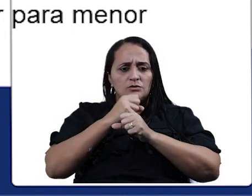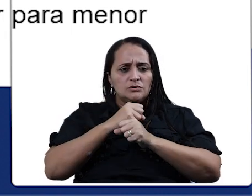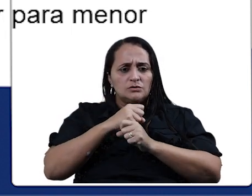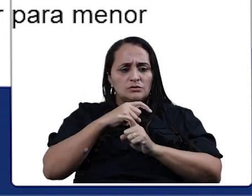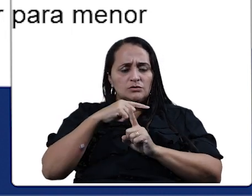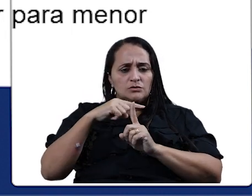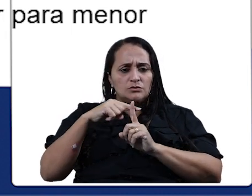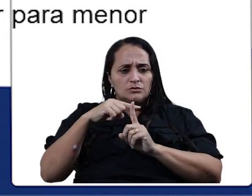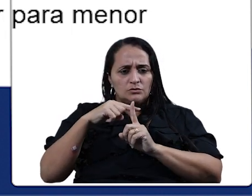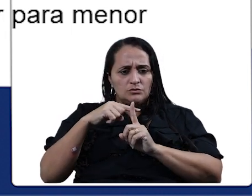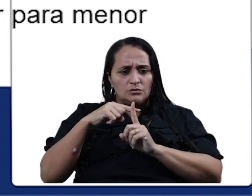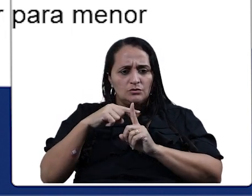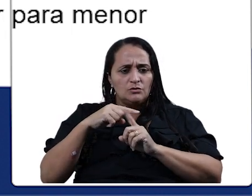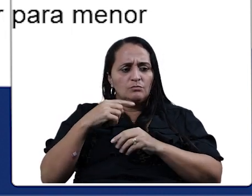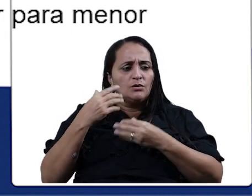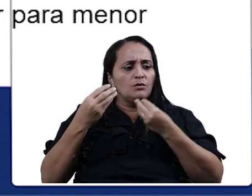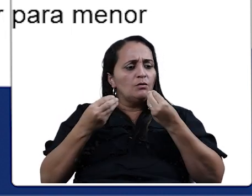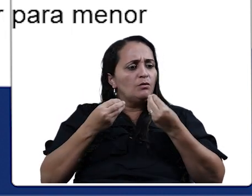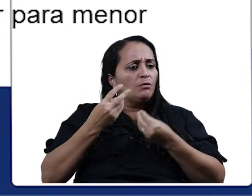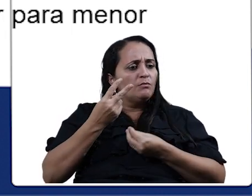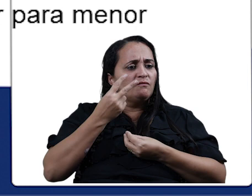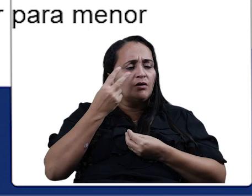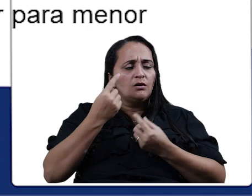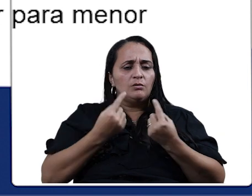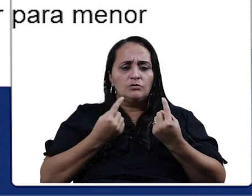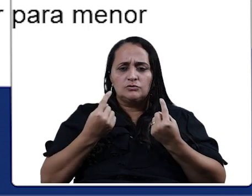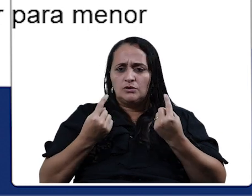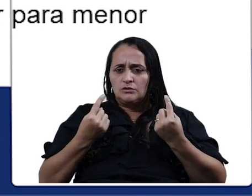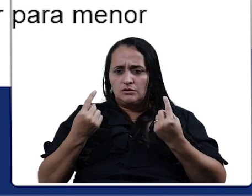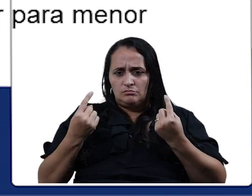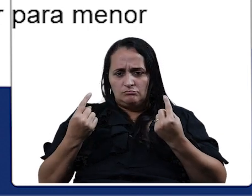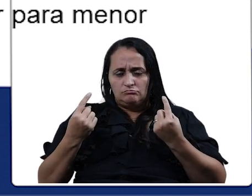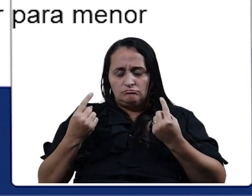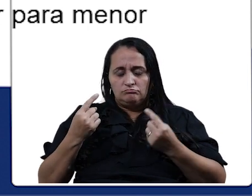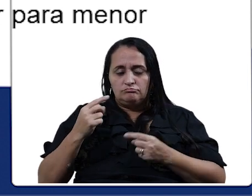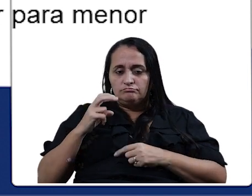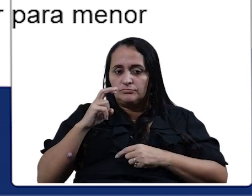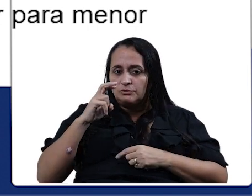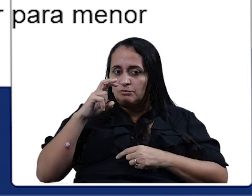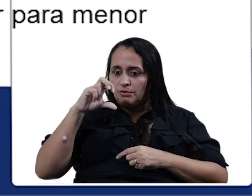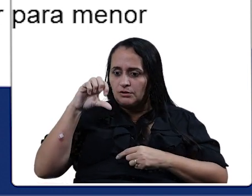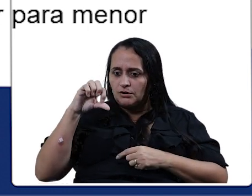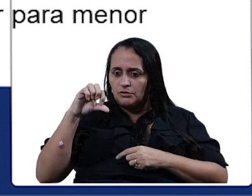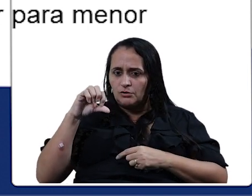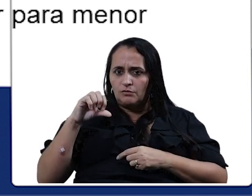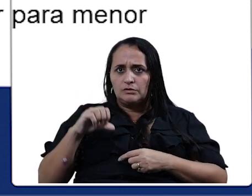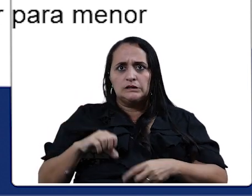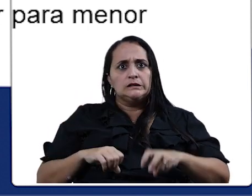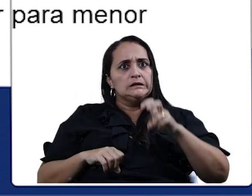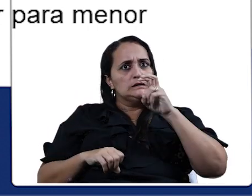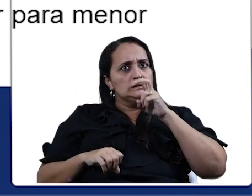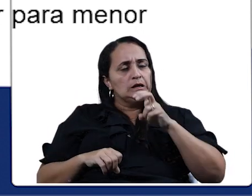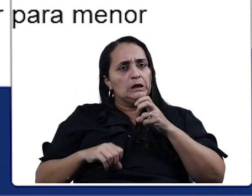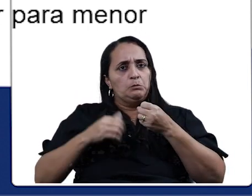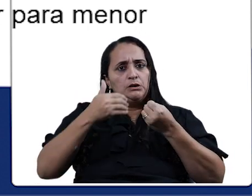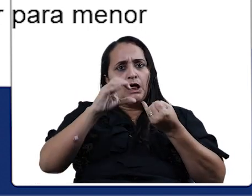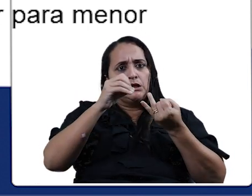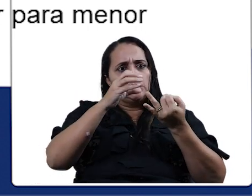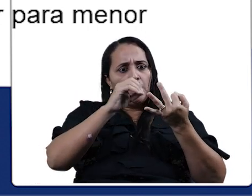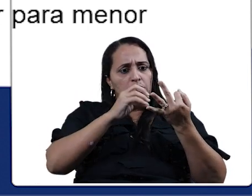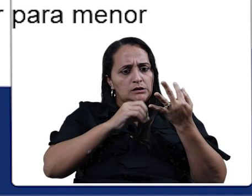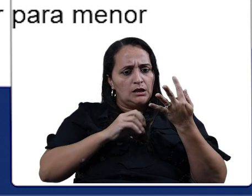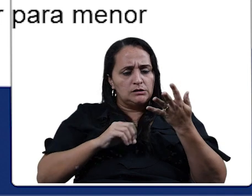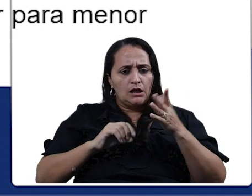para compor o valor de cada número. Como eu falei, dei o exemplo do 59. Ele fazia 5 símbolos de 10 e